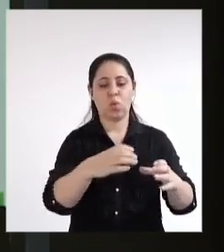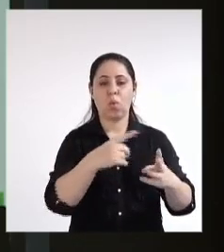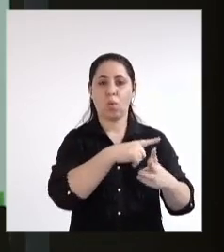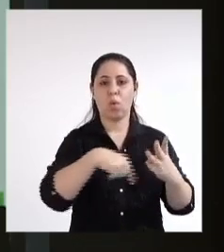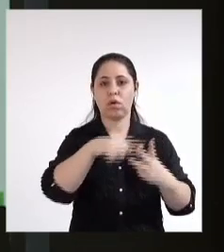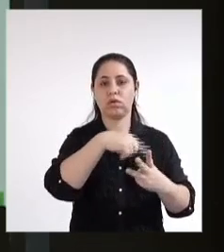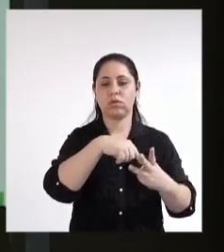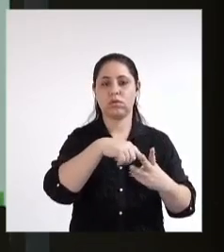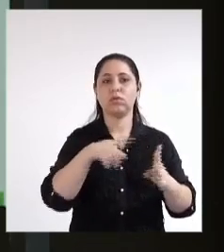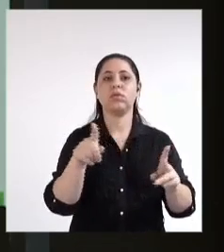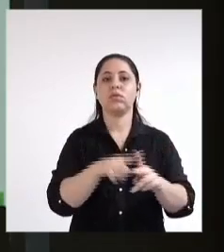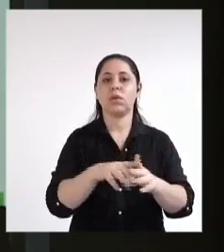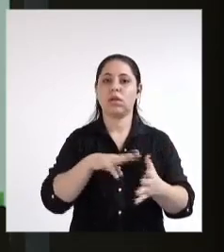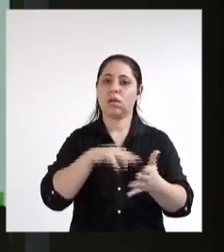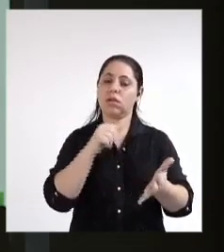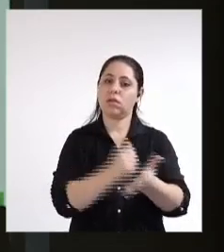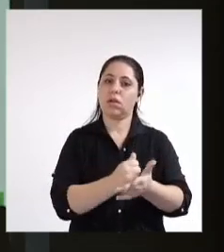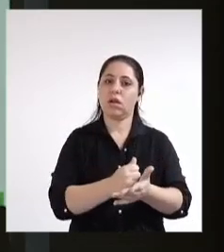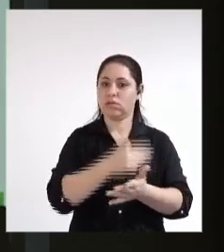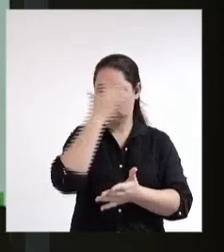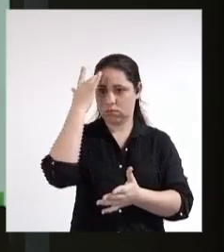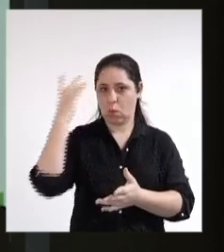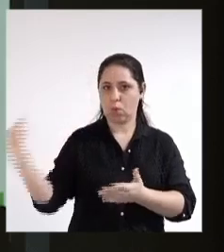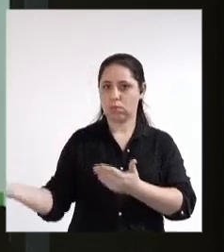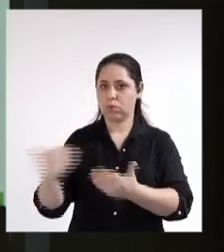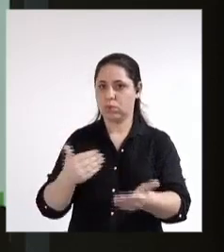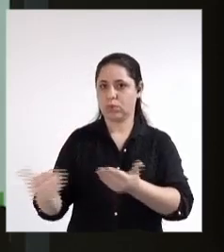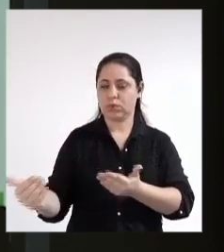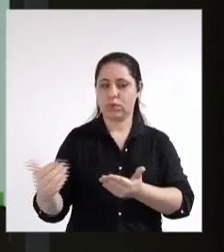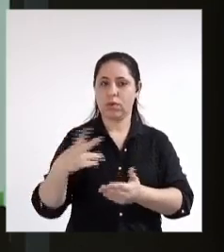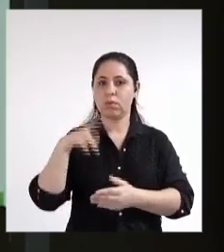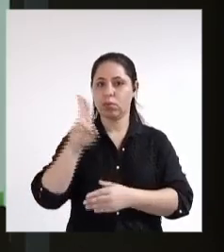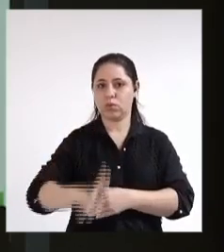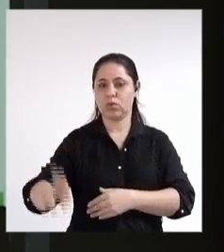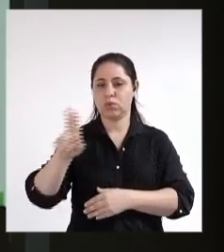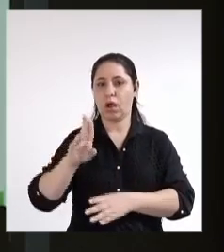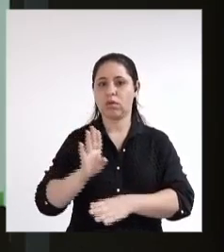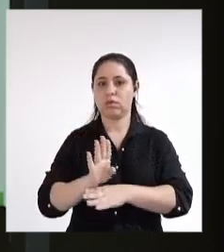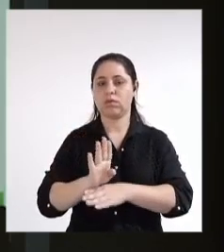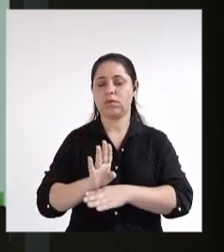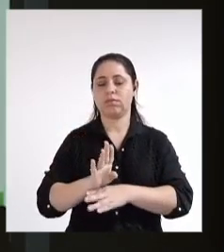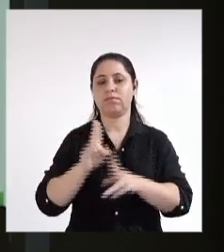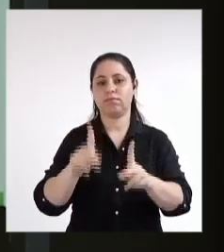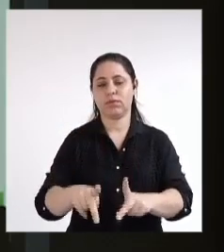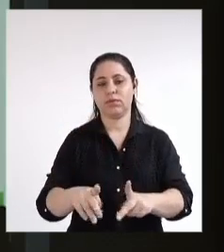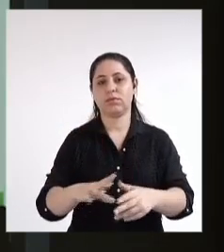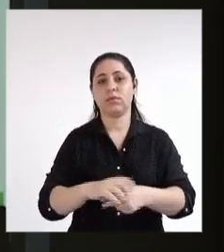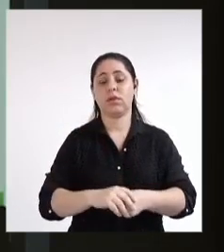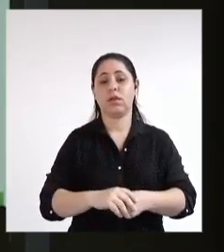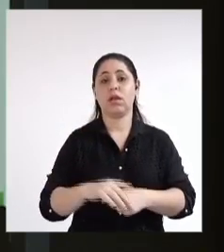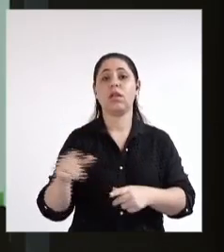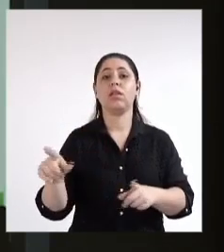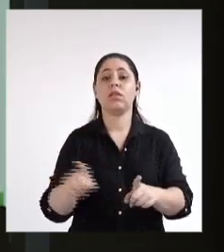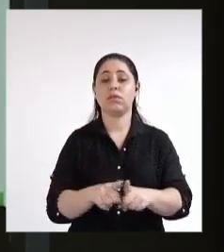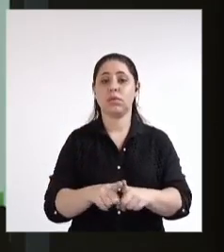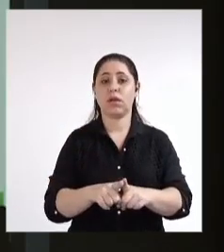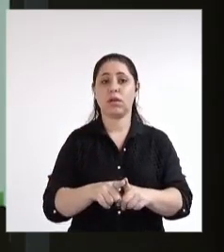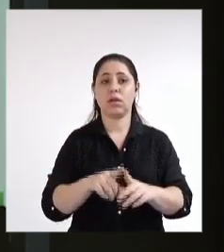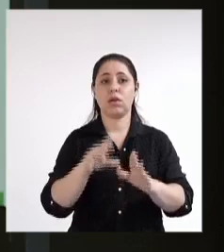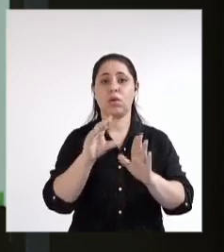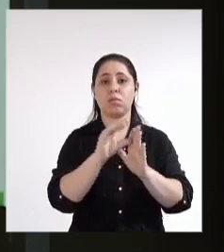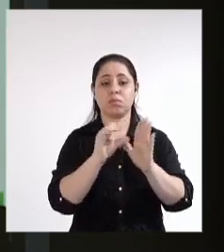cadastramento de condutores de visitantes observador de fora para ajudar no uso público a revisão a publicação de planos de manejo e